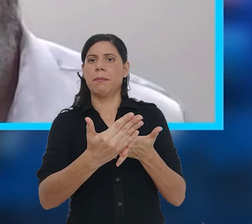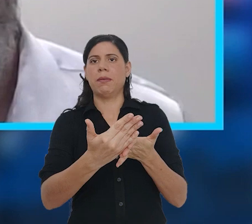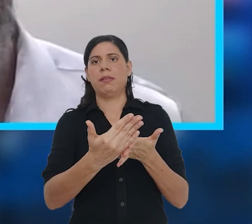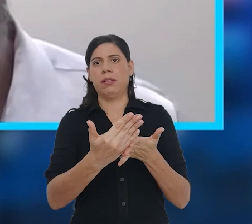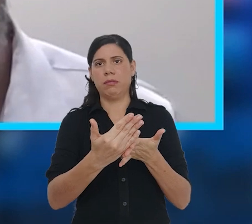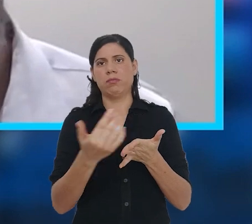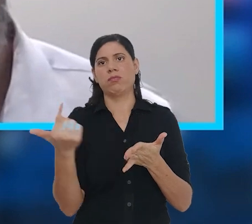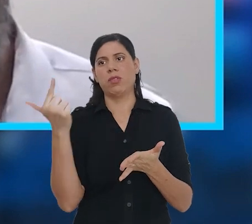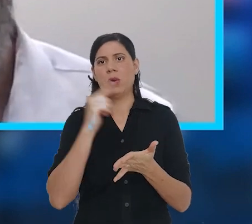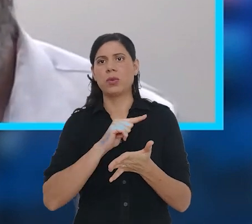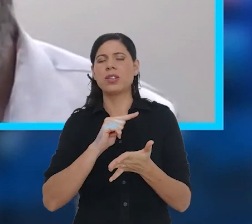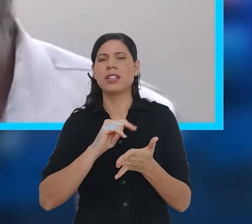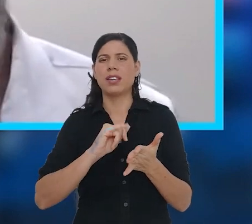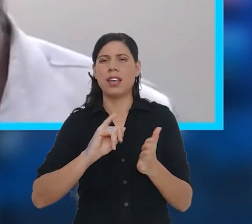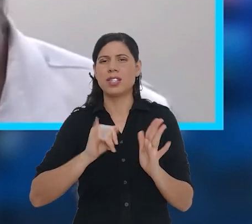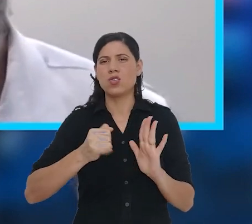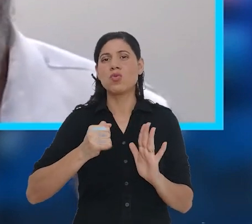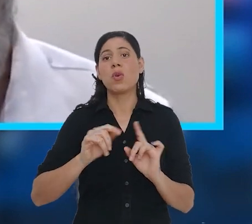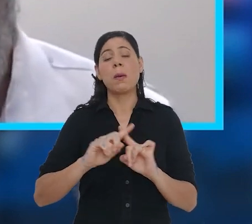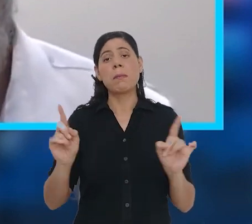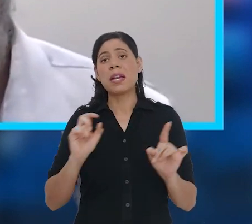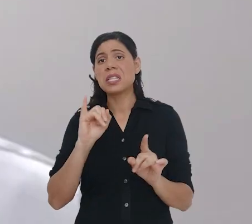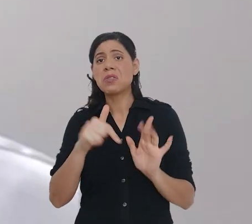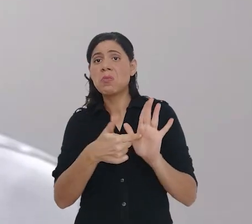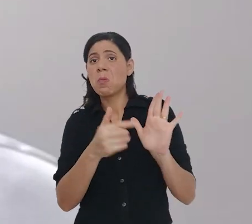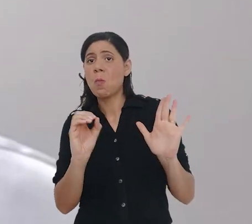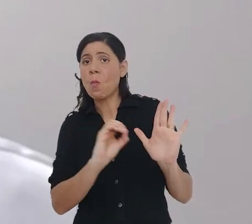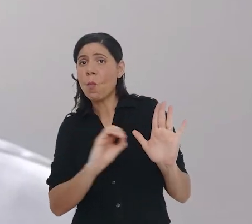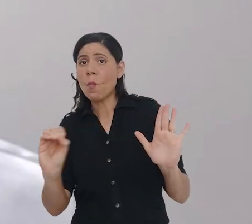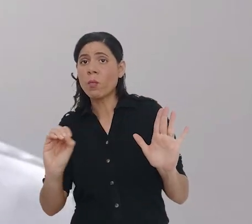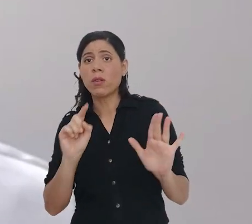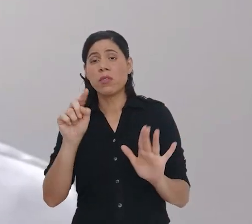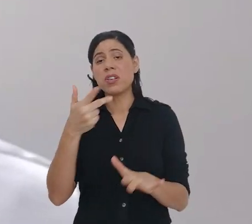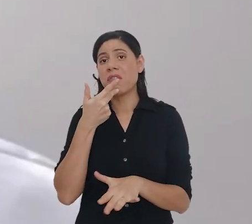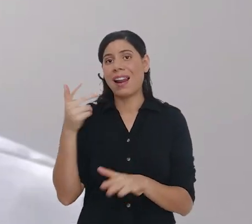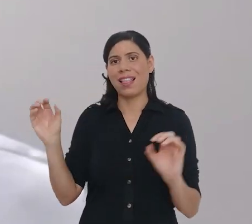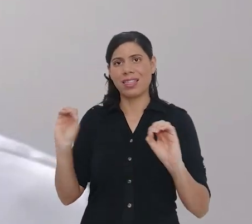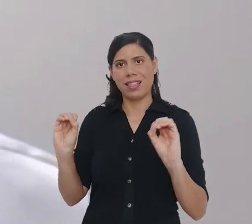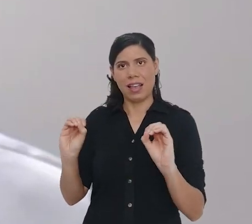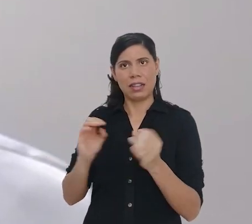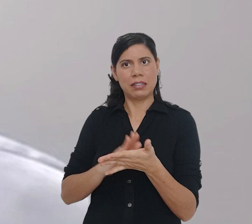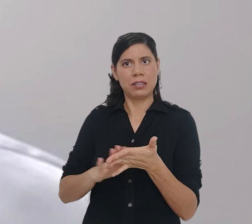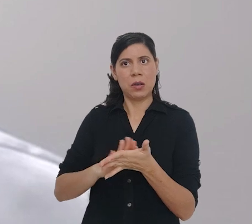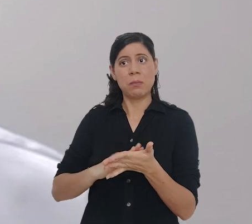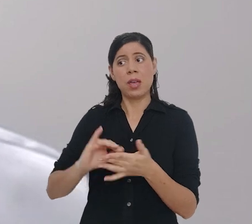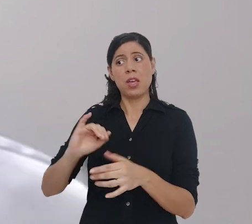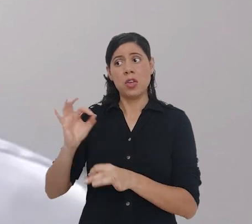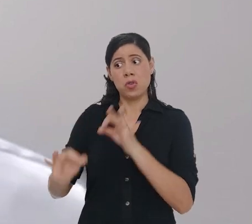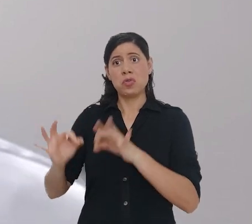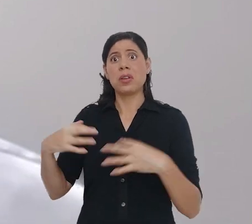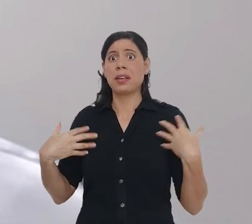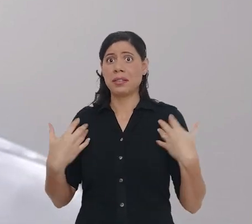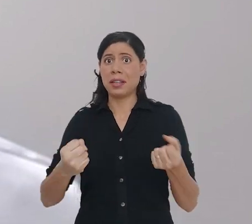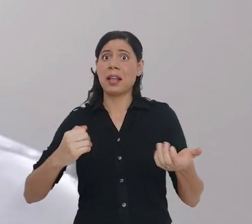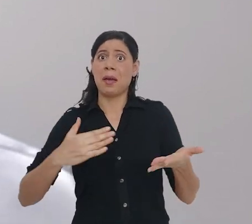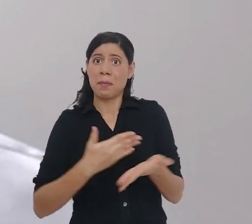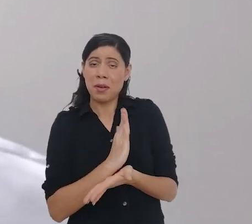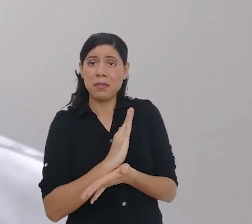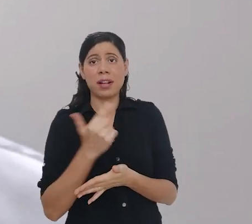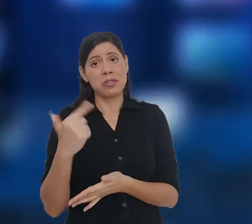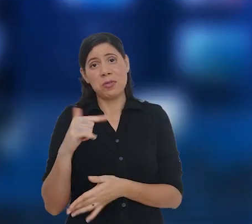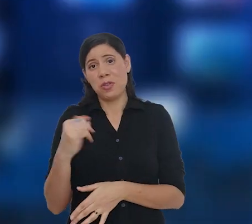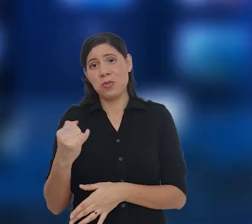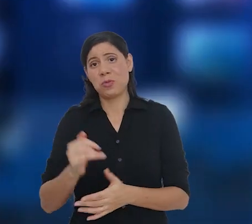o fator de correção monetária, né? Mas se não indicar, e você também não mencionar e sua proposta passar e o juiz homologar, não